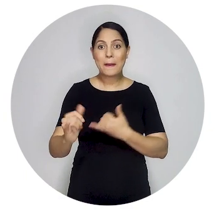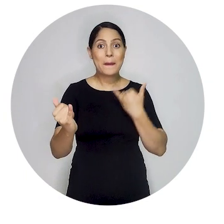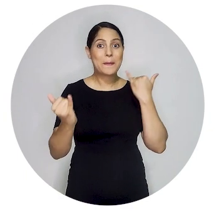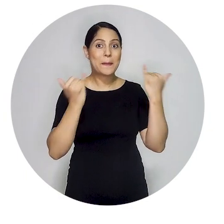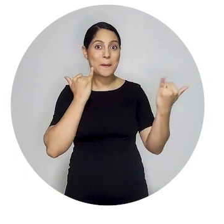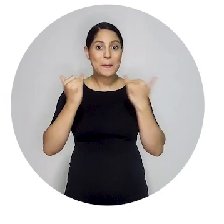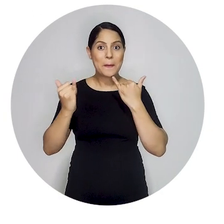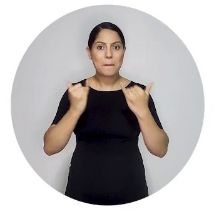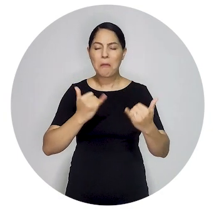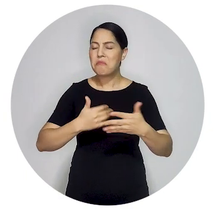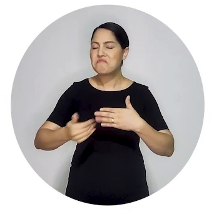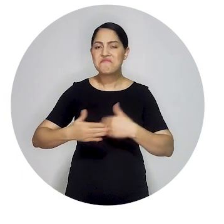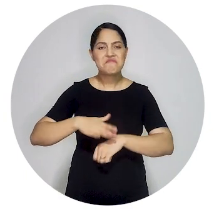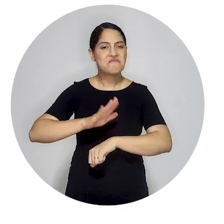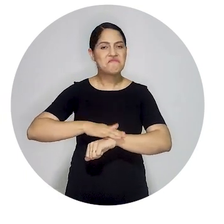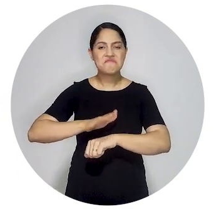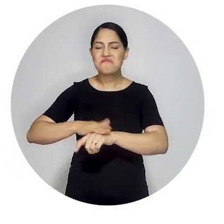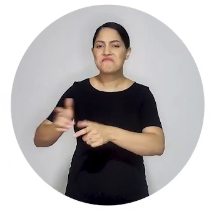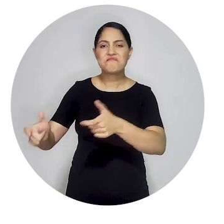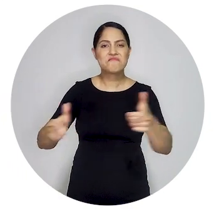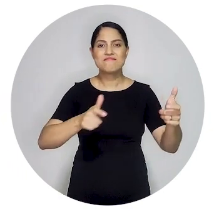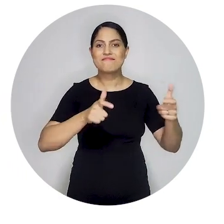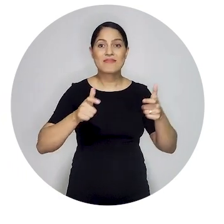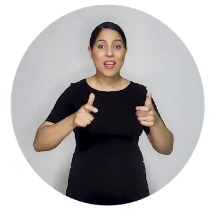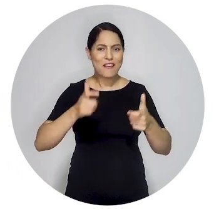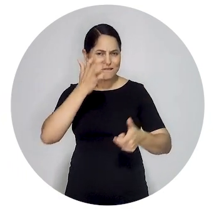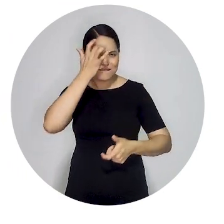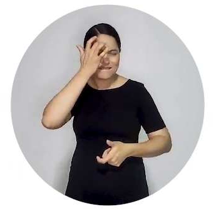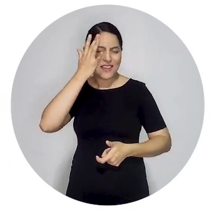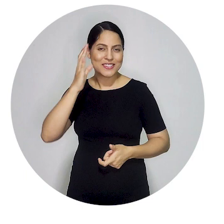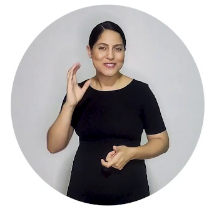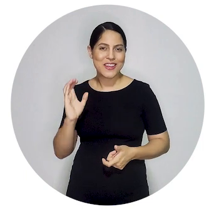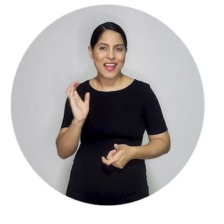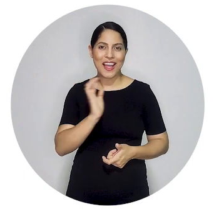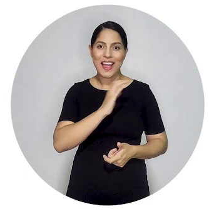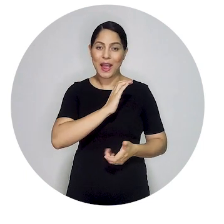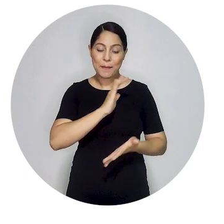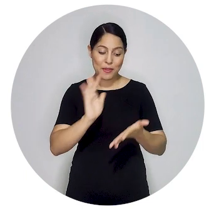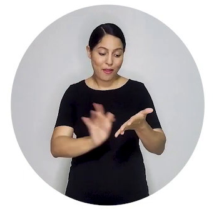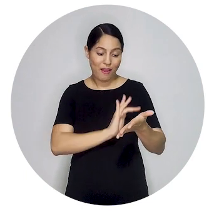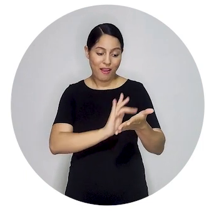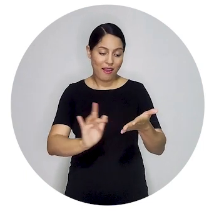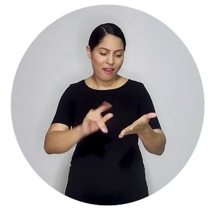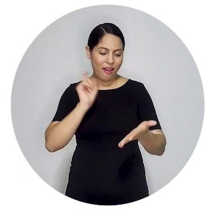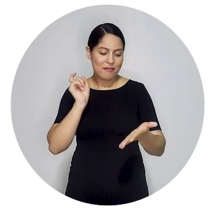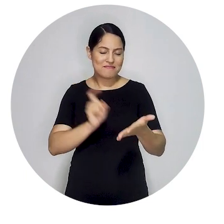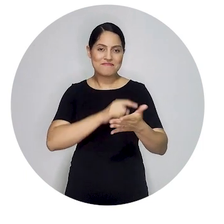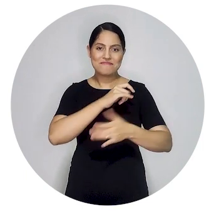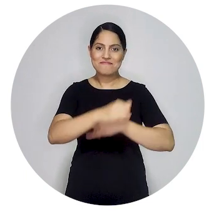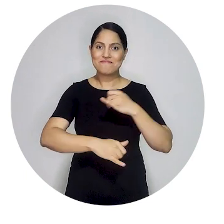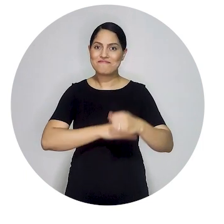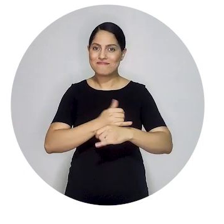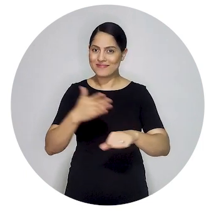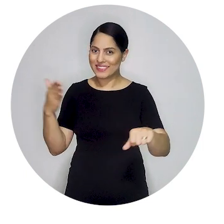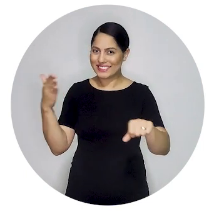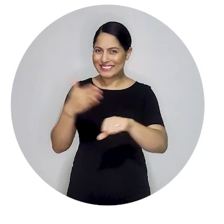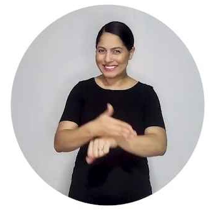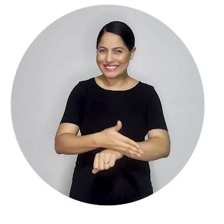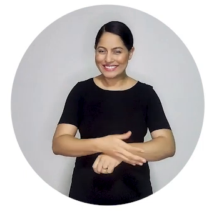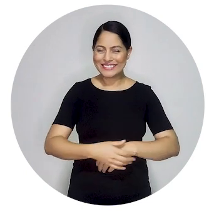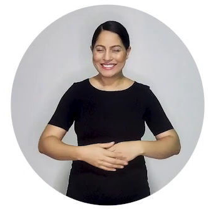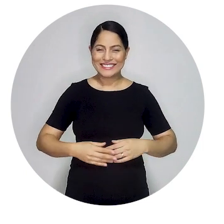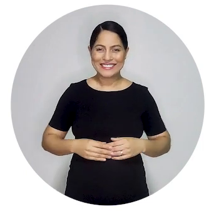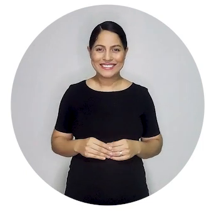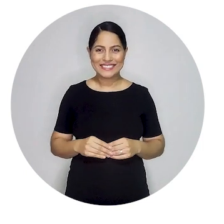dos Advogados do Brasil e muito mais. Saiba de tudo a qualquer hora e em qualquer lugar. É fácil e rápido. Tudo na